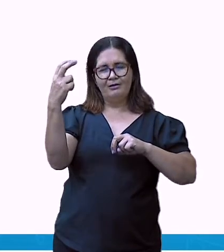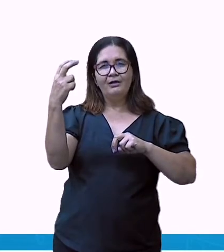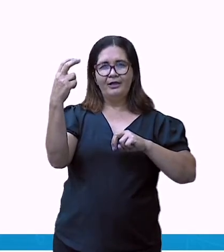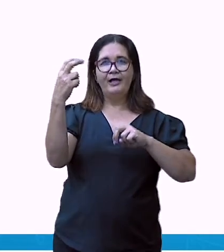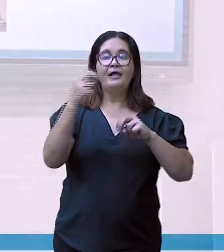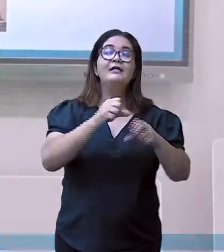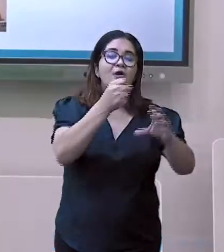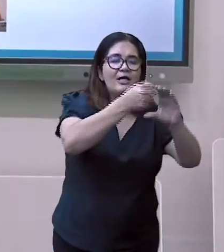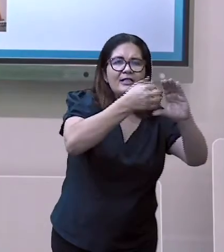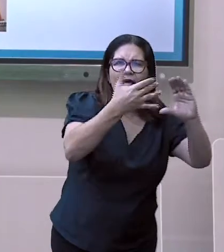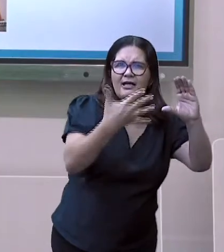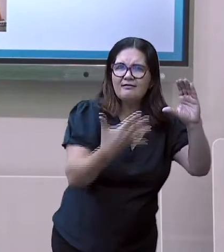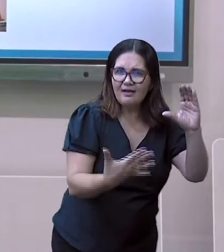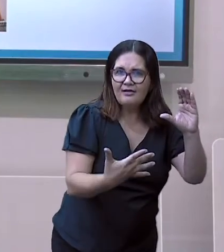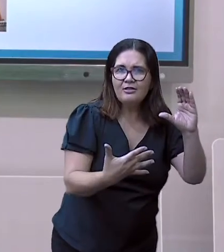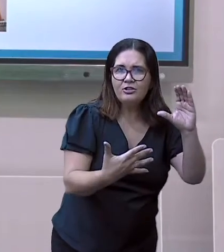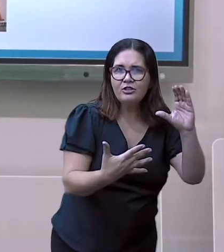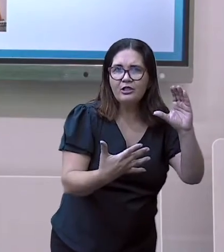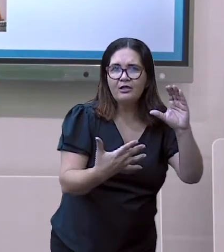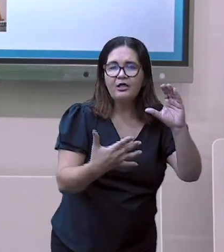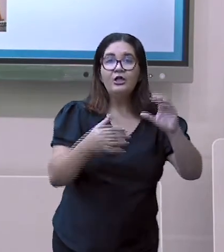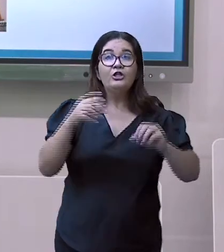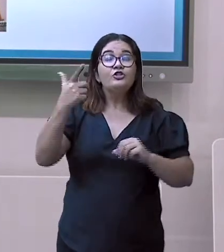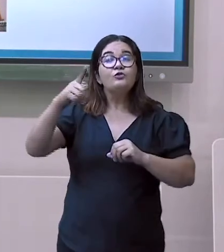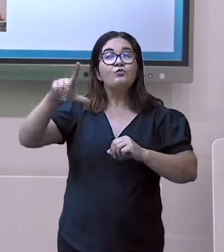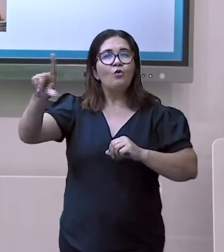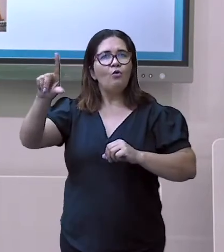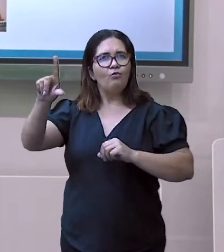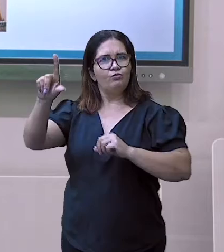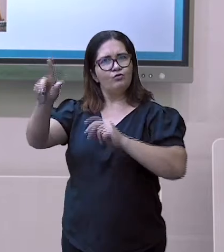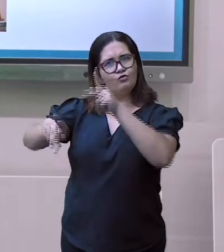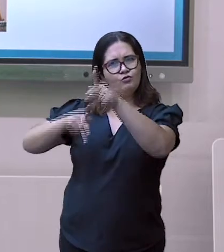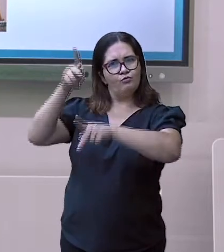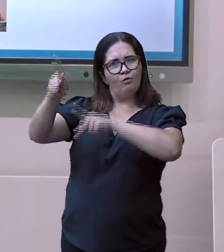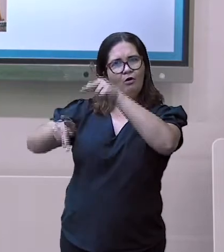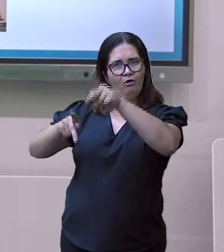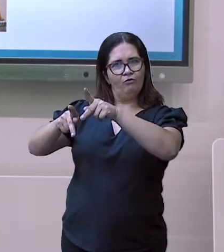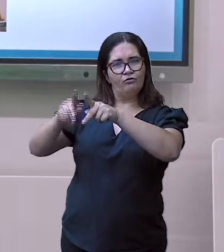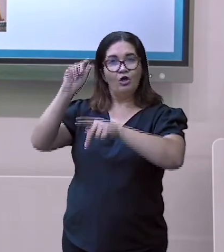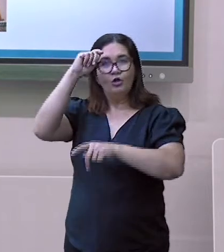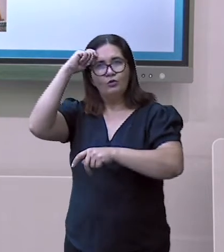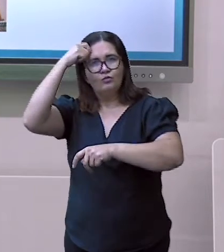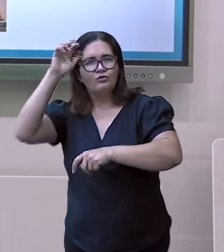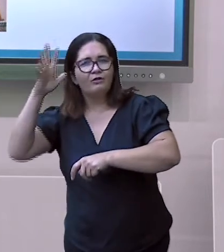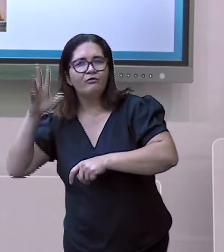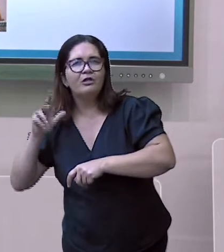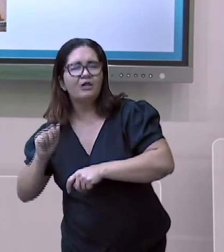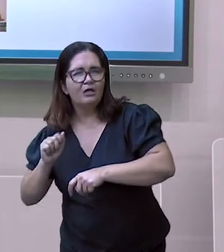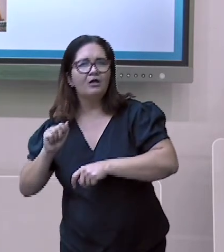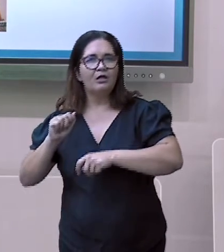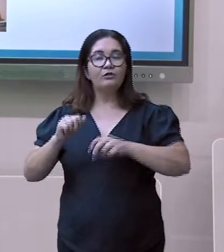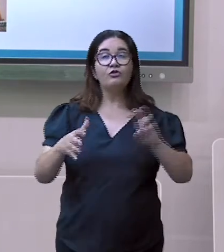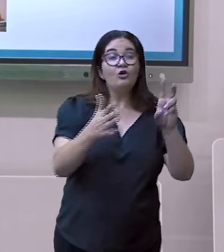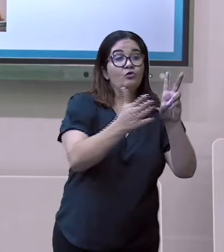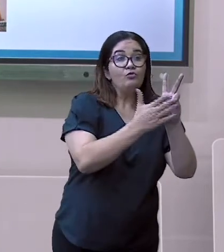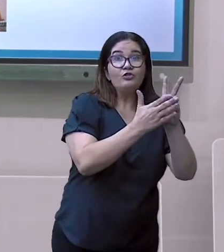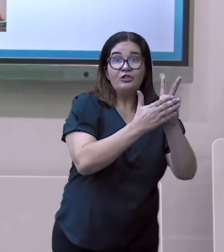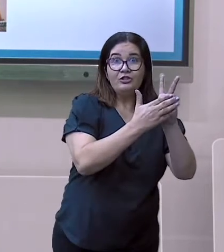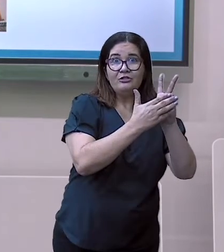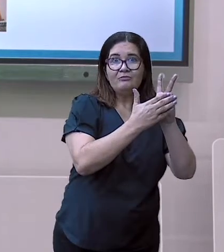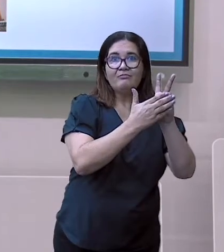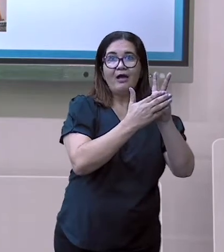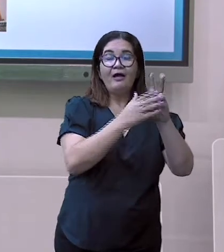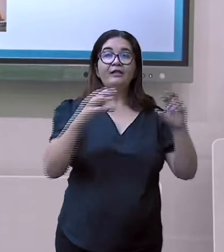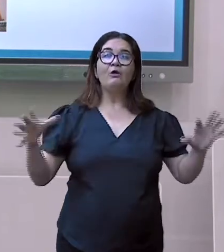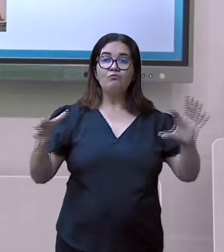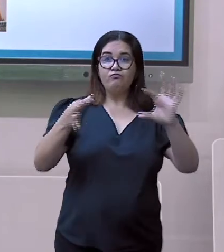indígenas, africanos e portugueses. Ao longo do tempo, foram sofrendo algumas mudanças